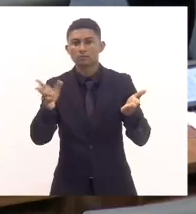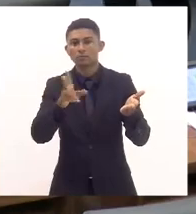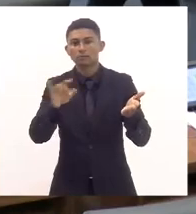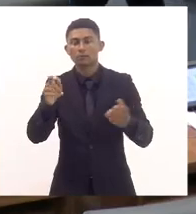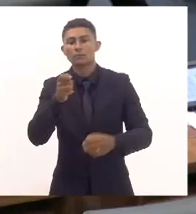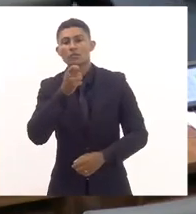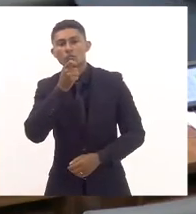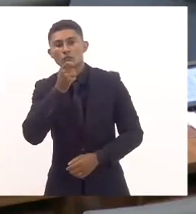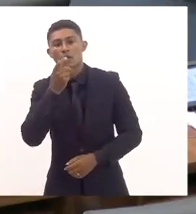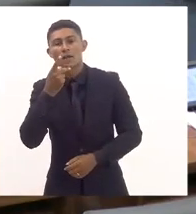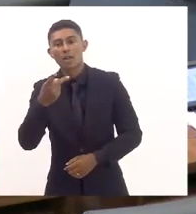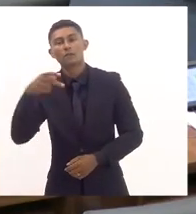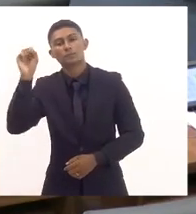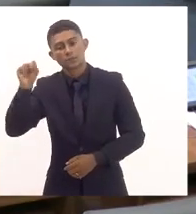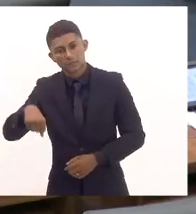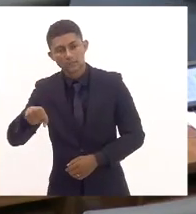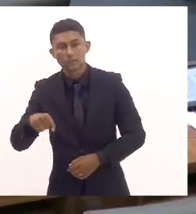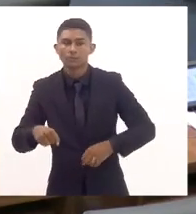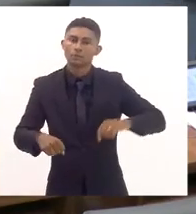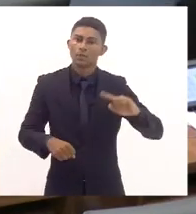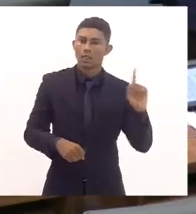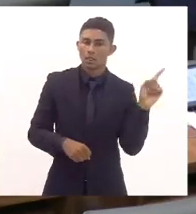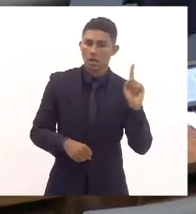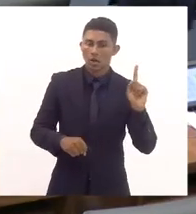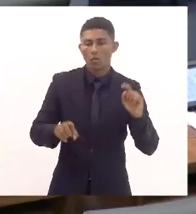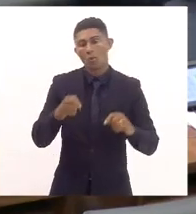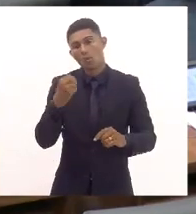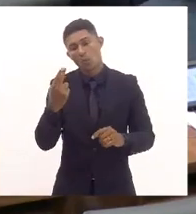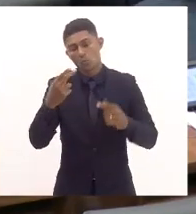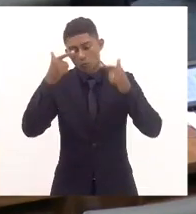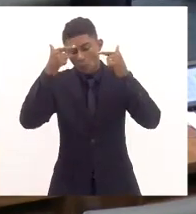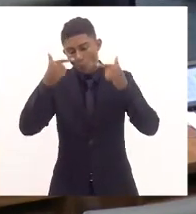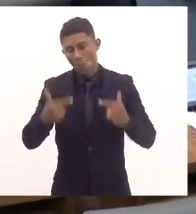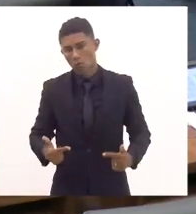microfone para oferecer e sim não ou abstenção